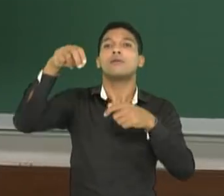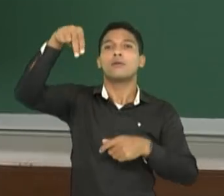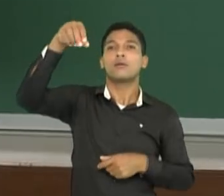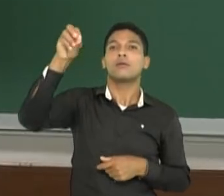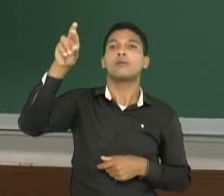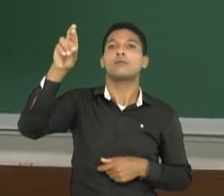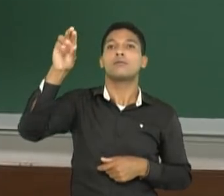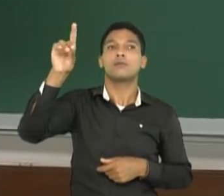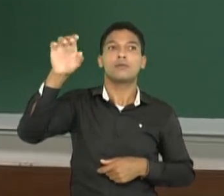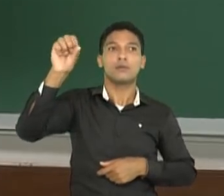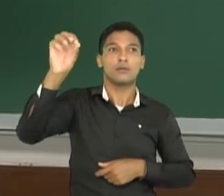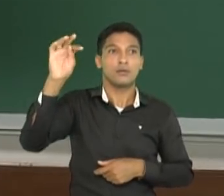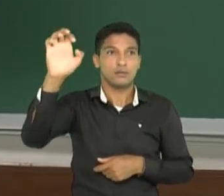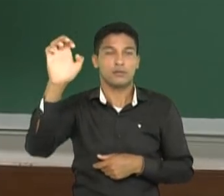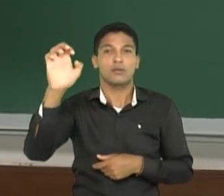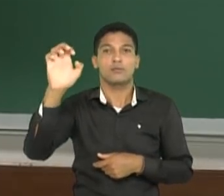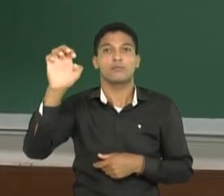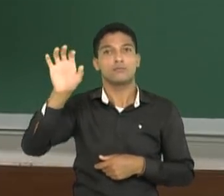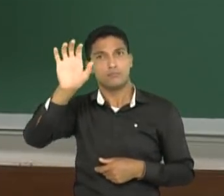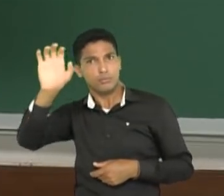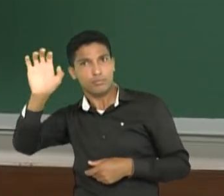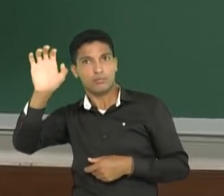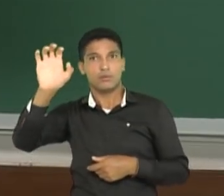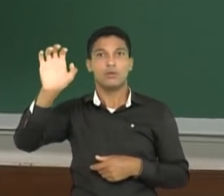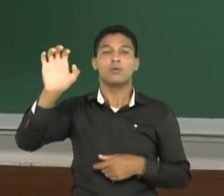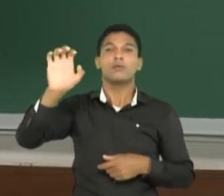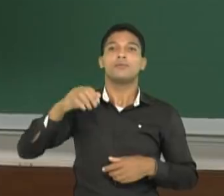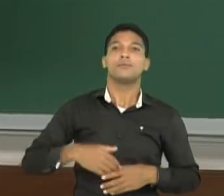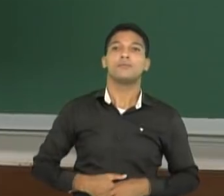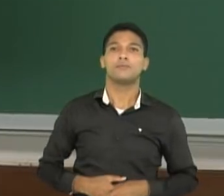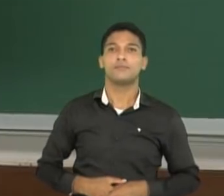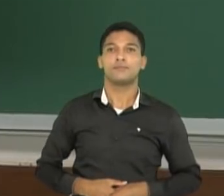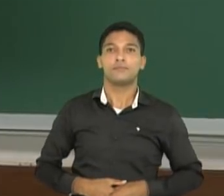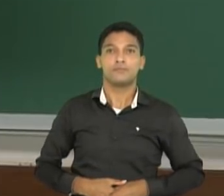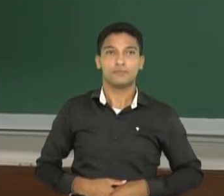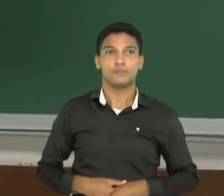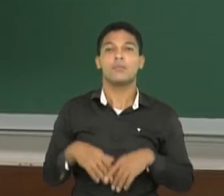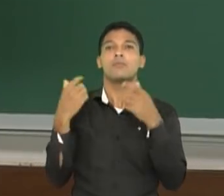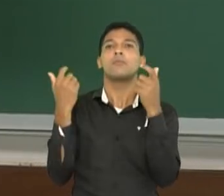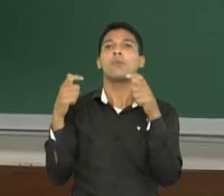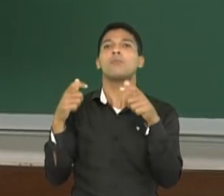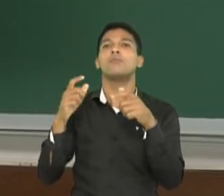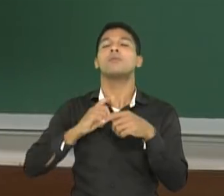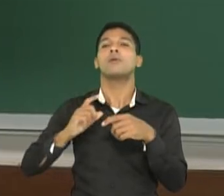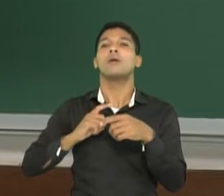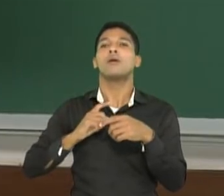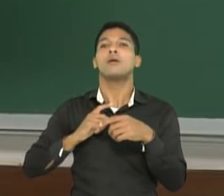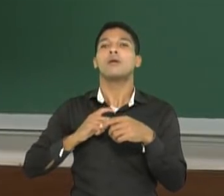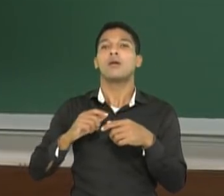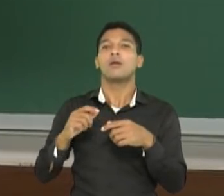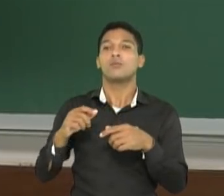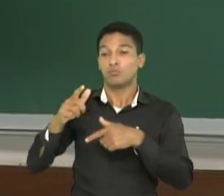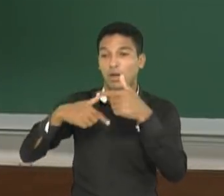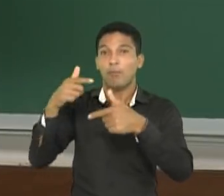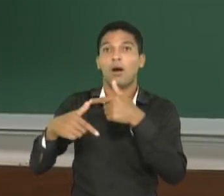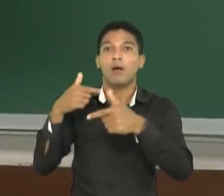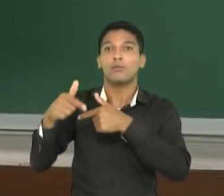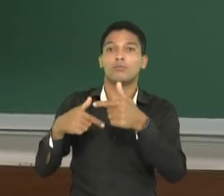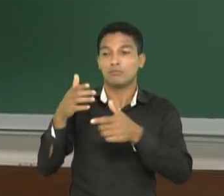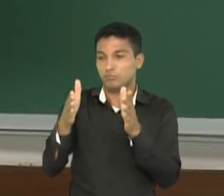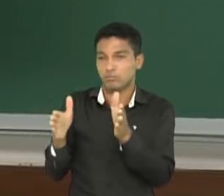espaço? Então, eu trouxe o mapa ali para a gente estabelecer aquela ideia, né, de onde tem determinadas atividades.